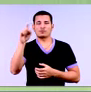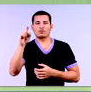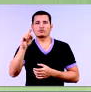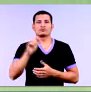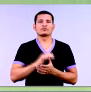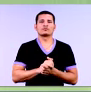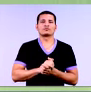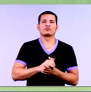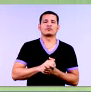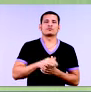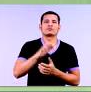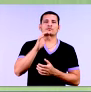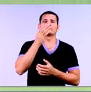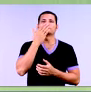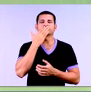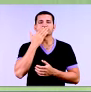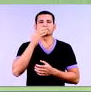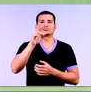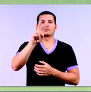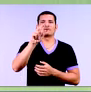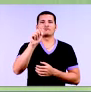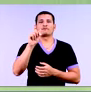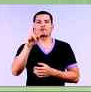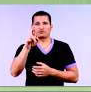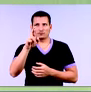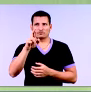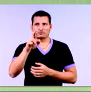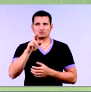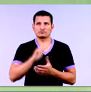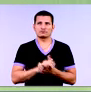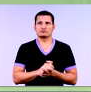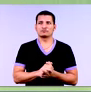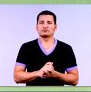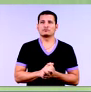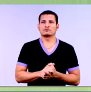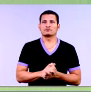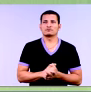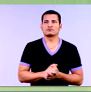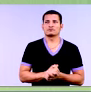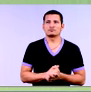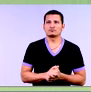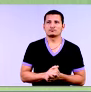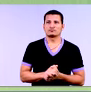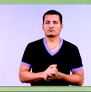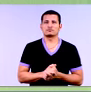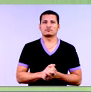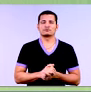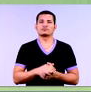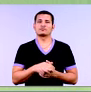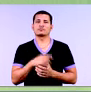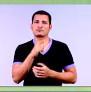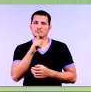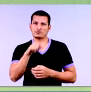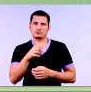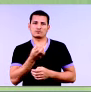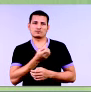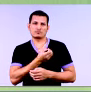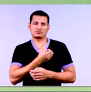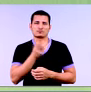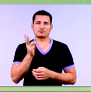variável, pois isso é assumido considerando o valor da mesma.